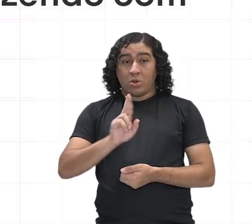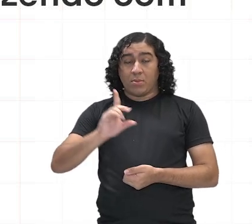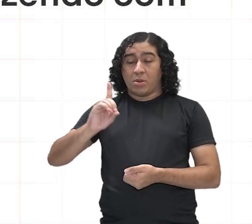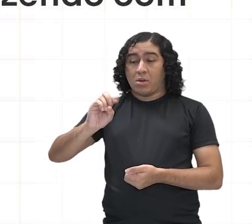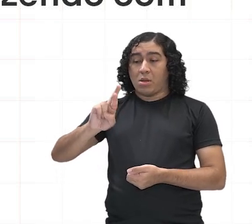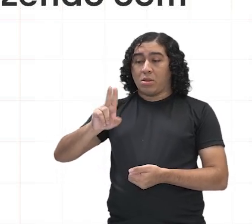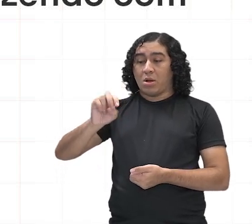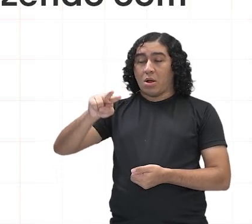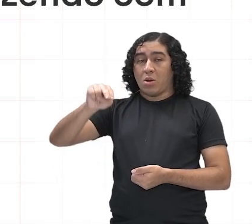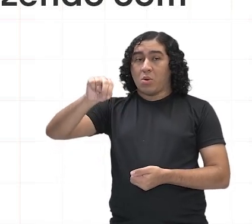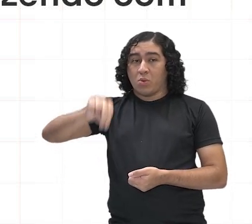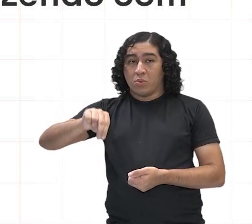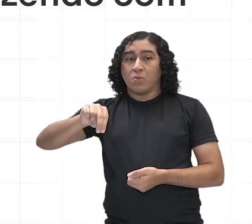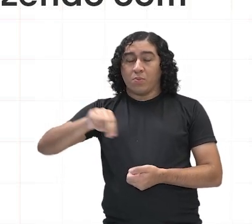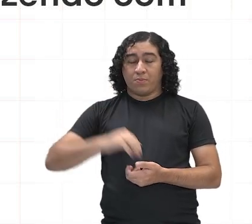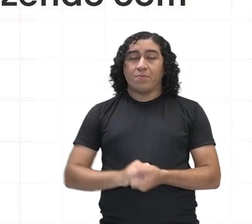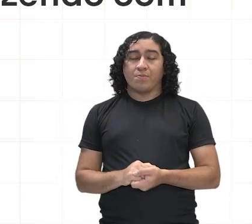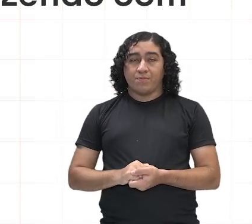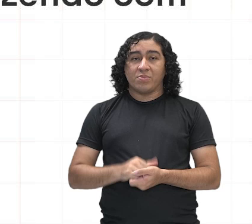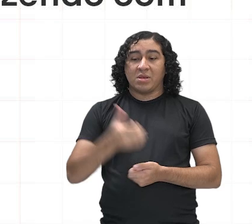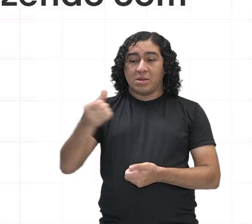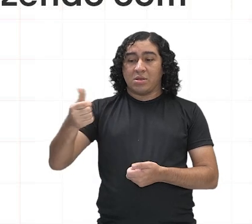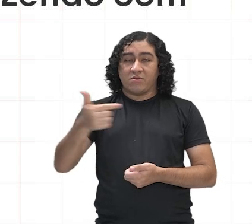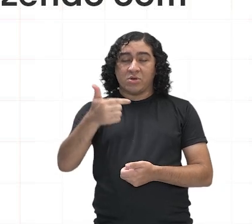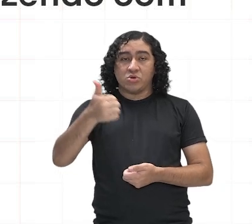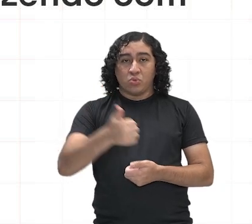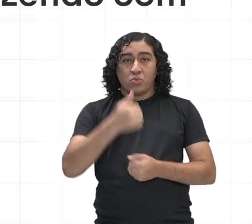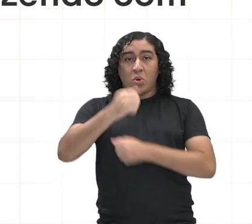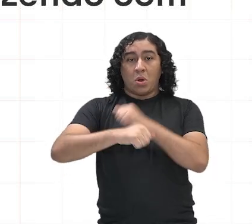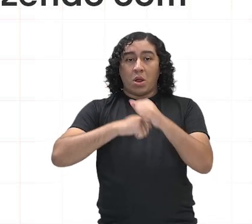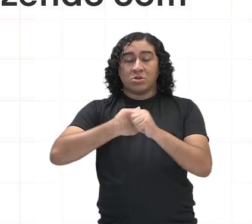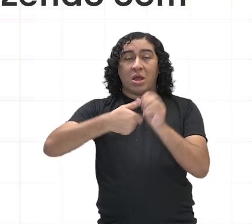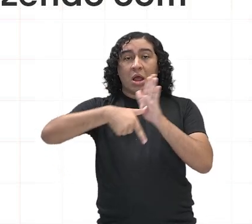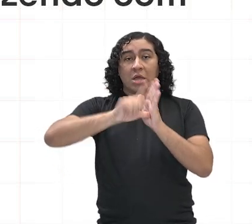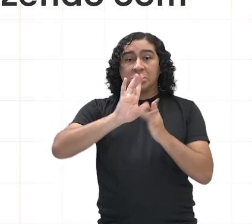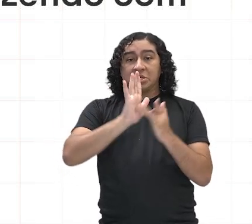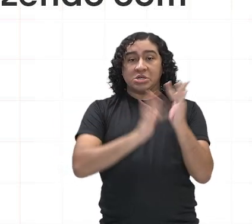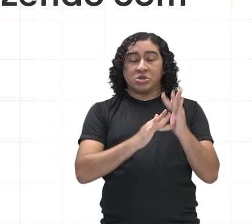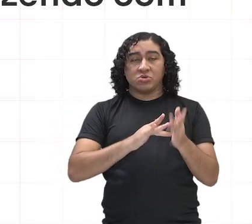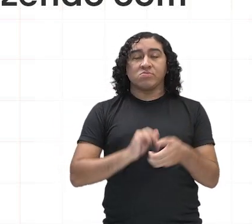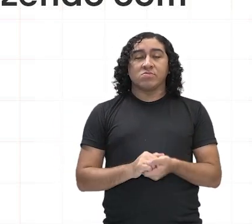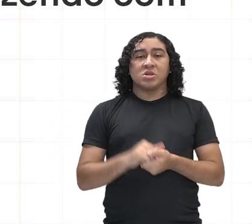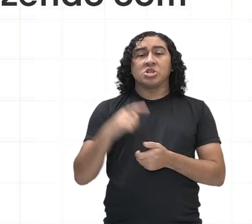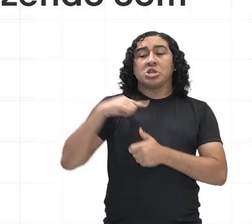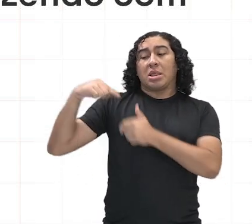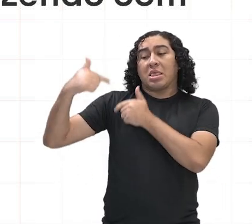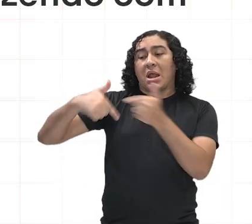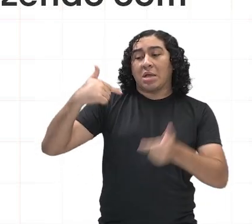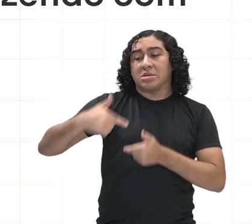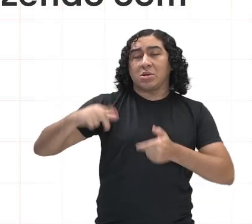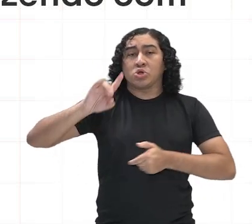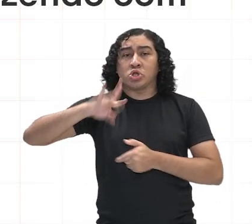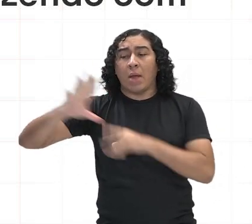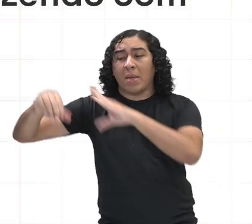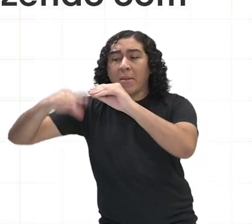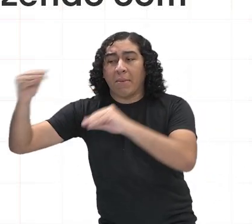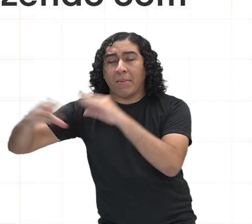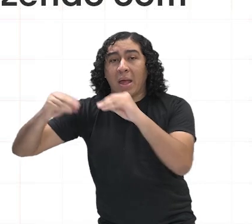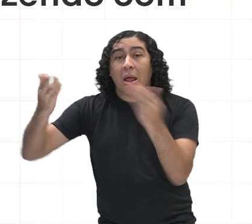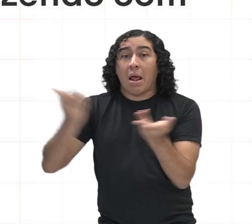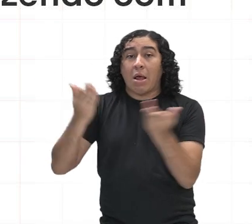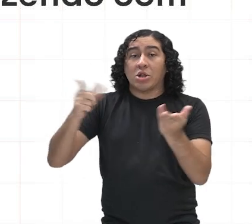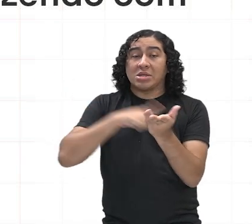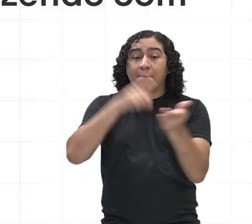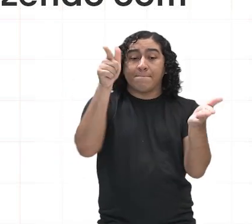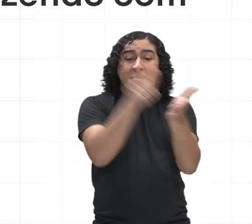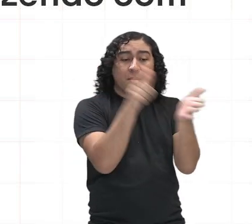a.C., transformou a tradição oral em leis escritas, dando menos margem para